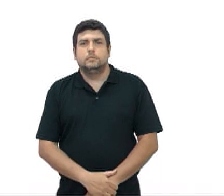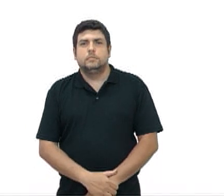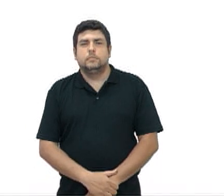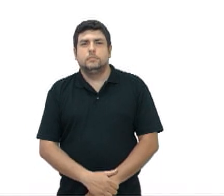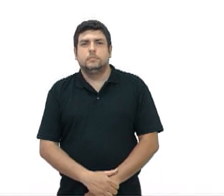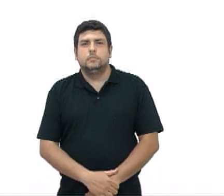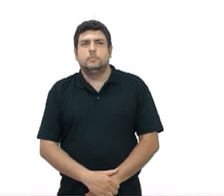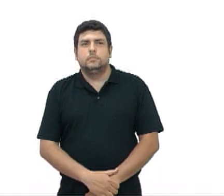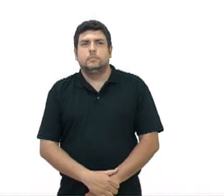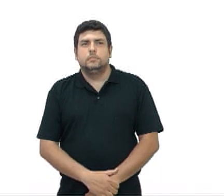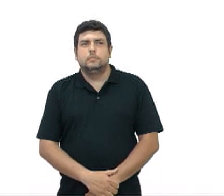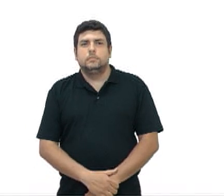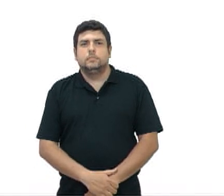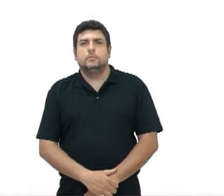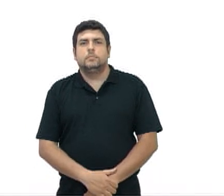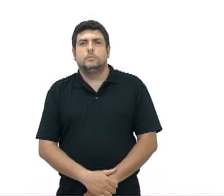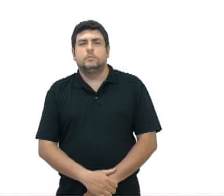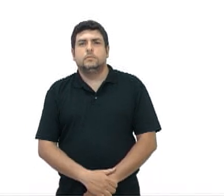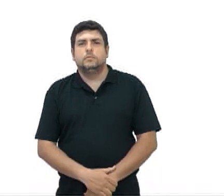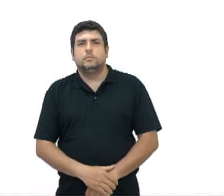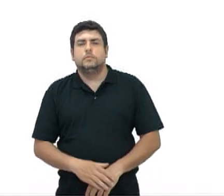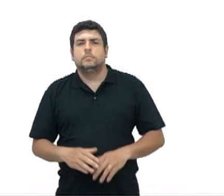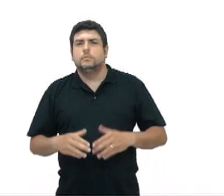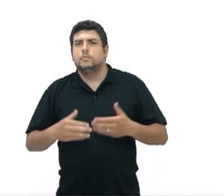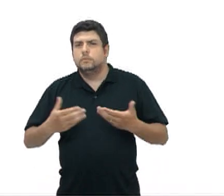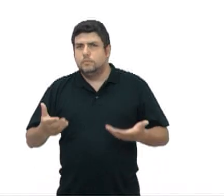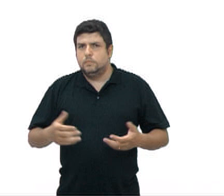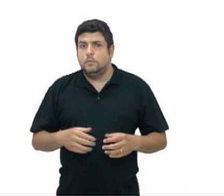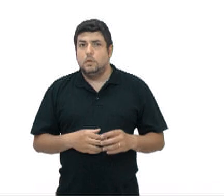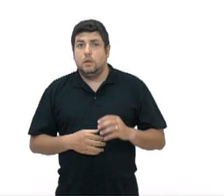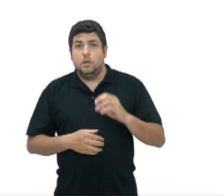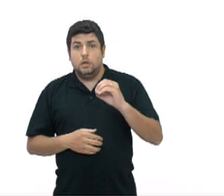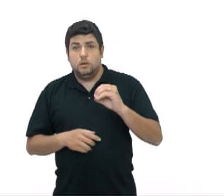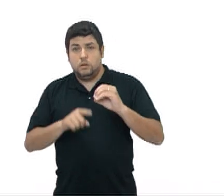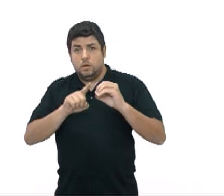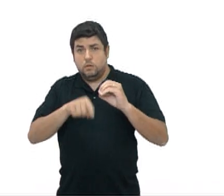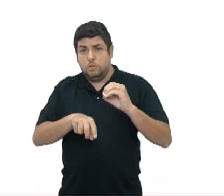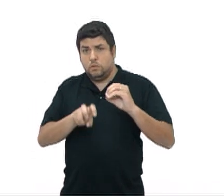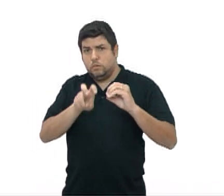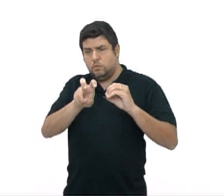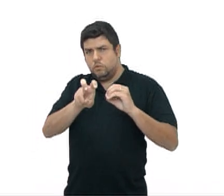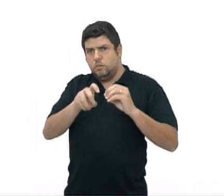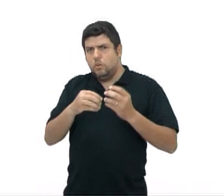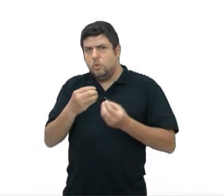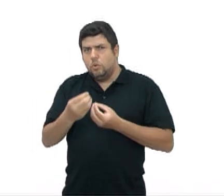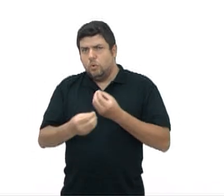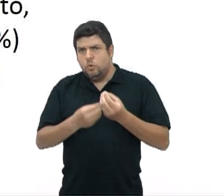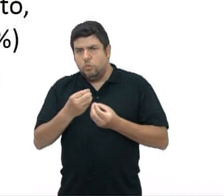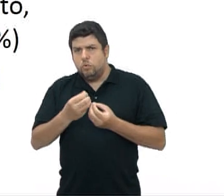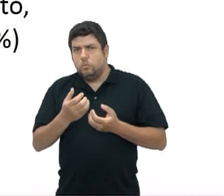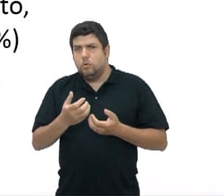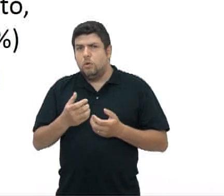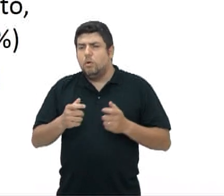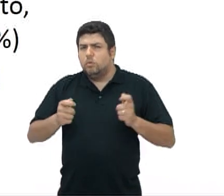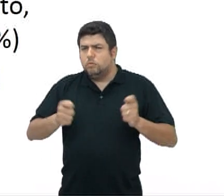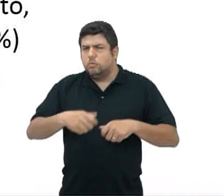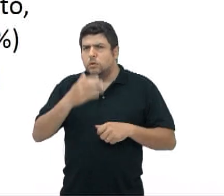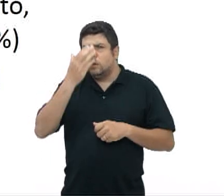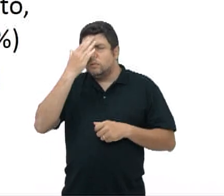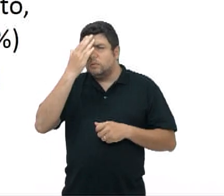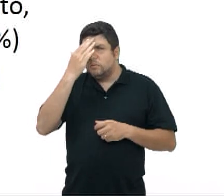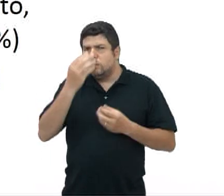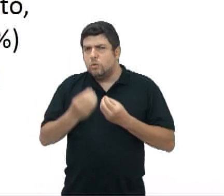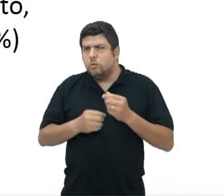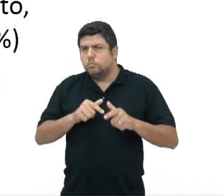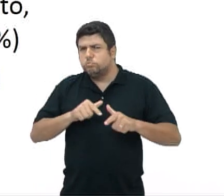desse componente. Porém, isso traz uma base da eficiência dessa máquina térmica. Porém, o que precisamos